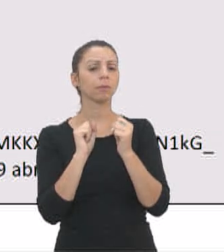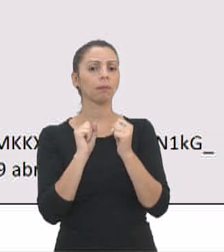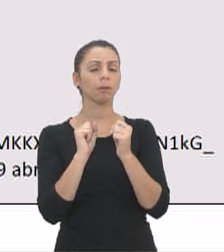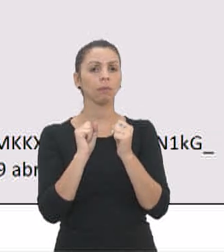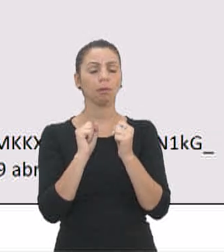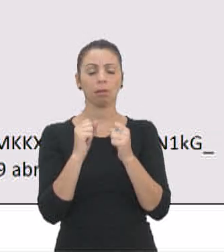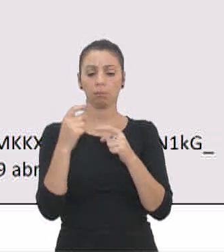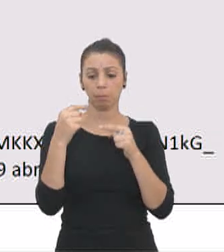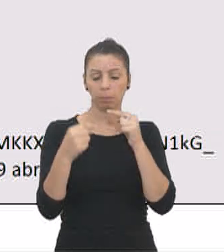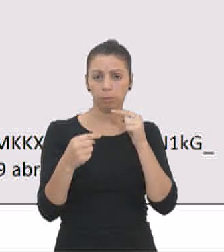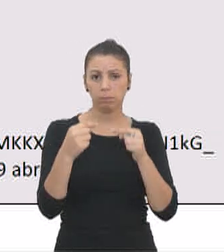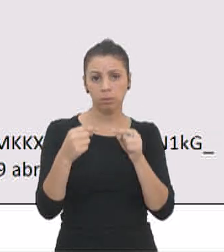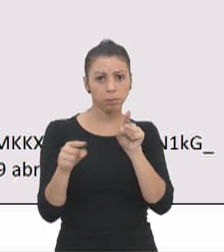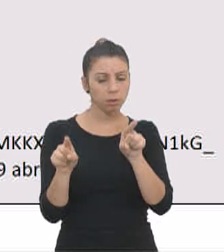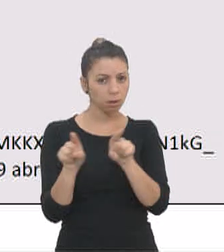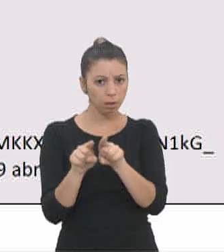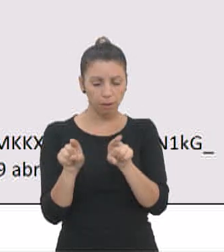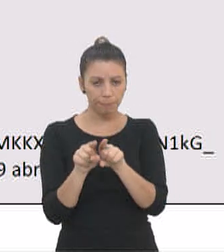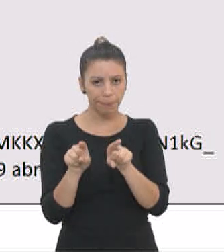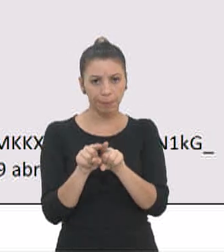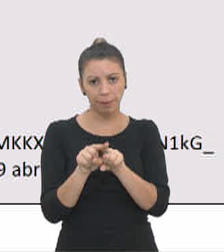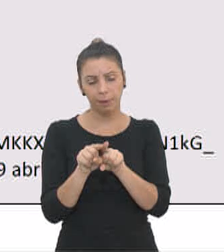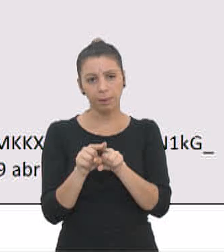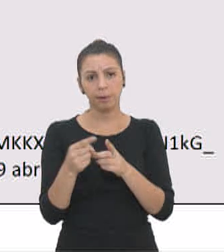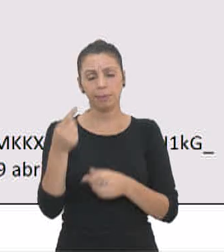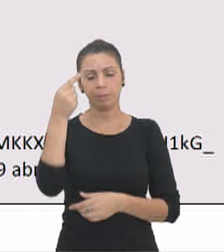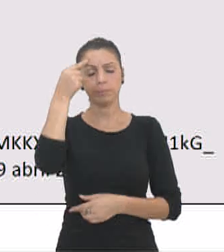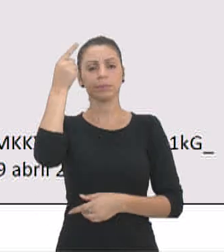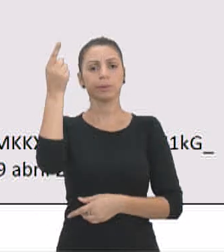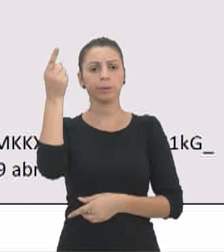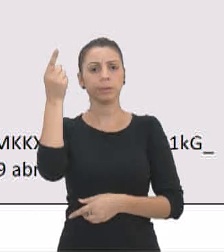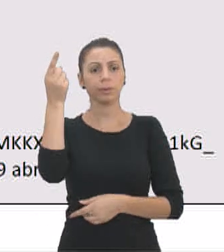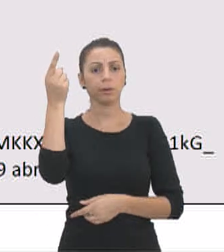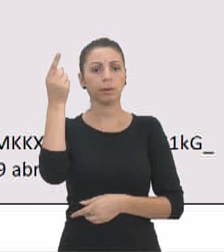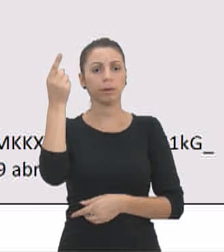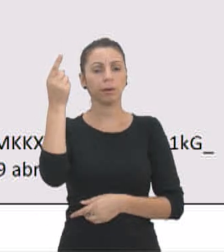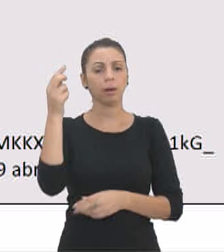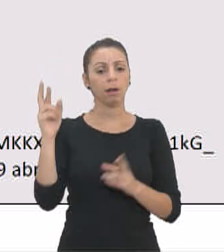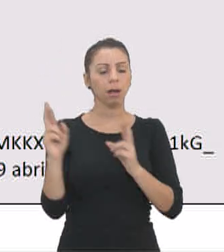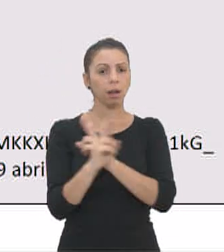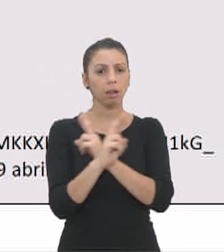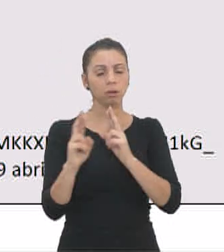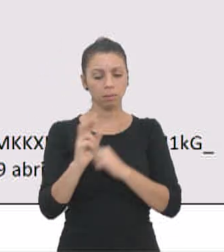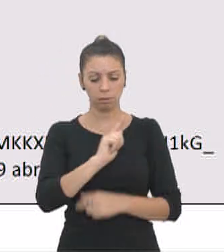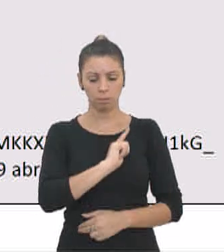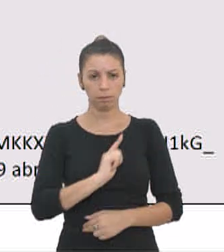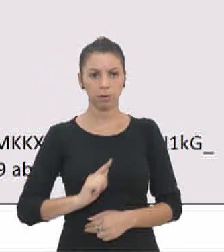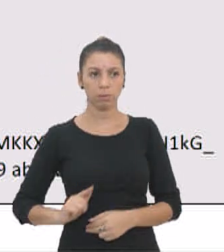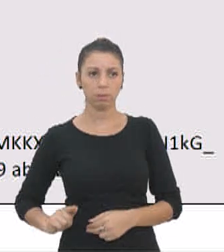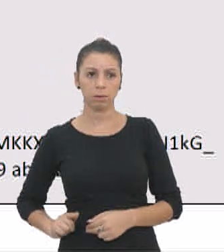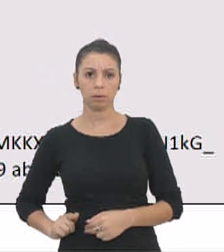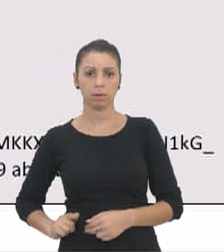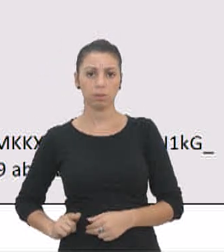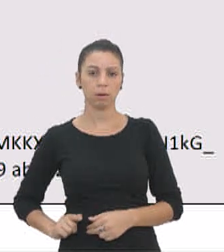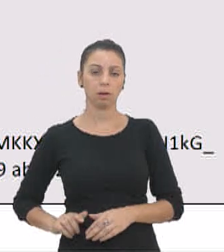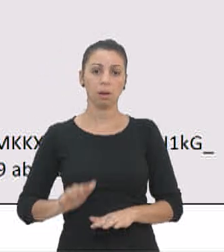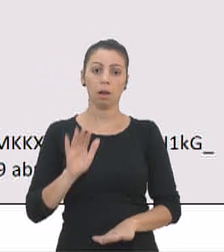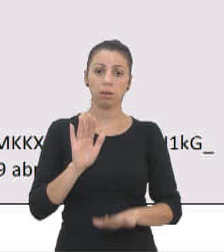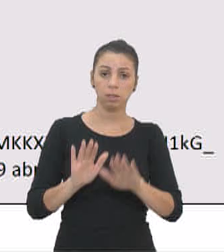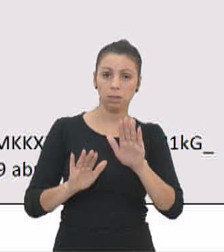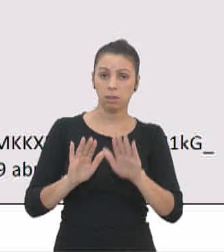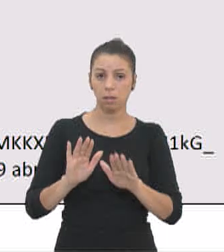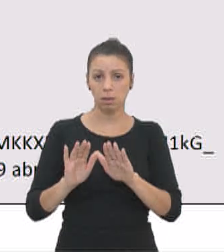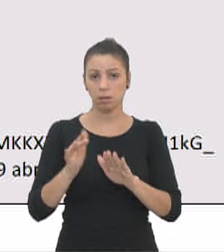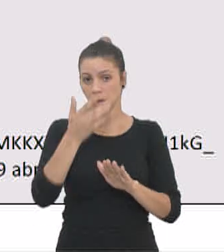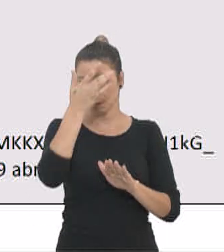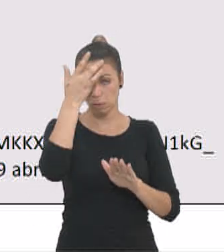ideal político, alguma ideia do que em relação aos seus governantes. De repente, o pintor que fez